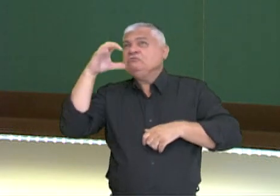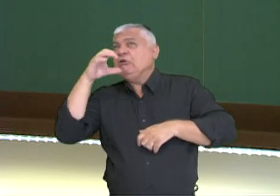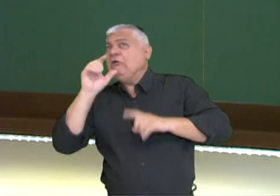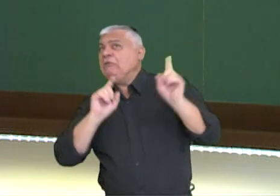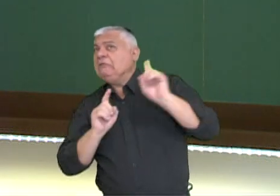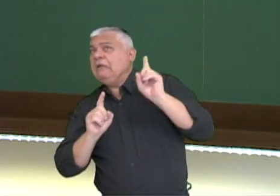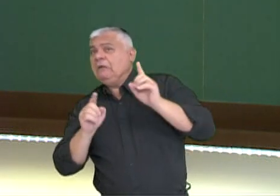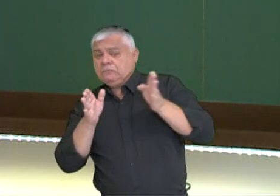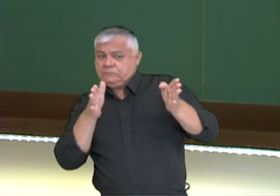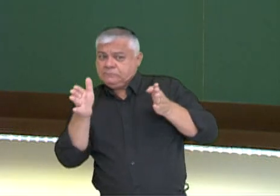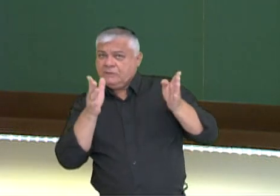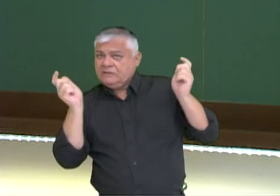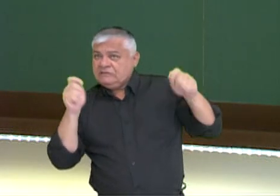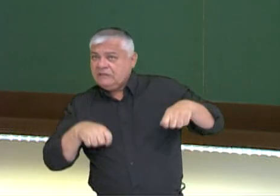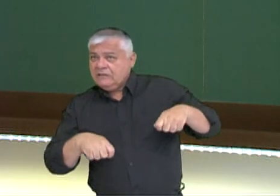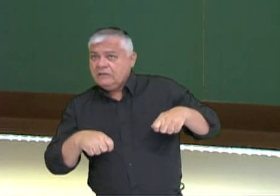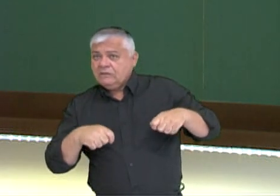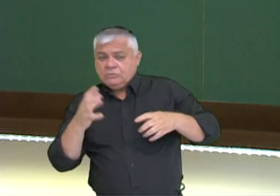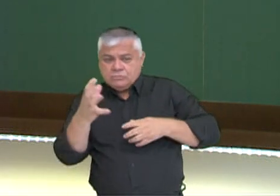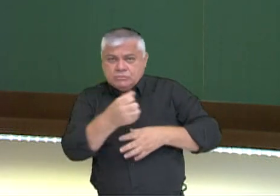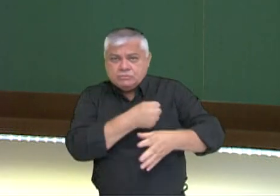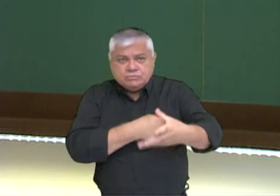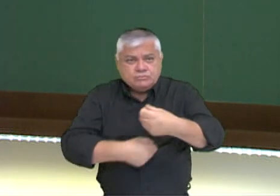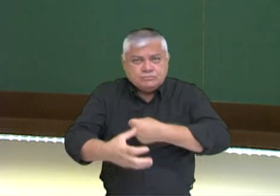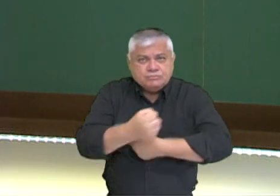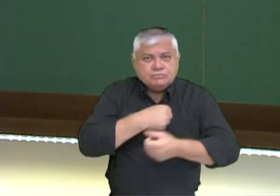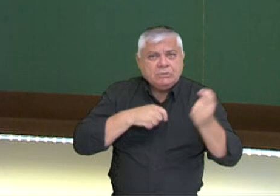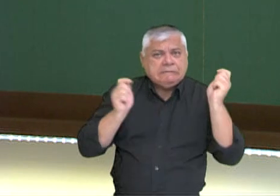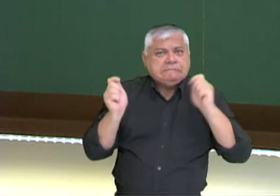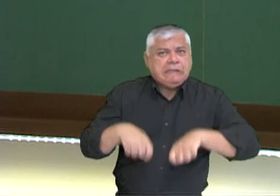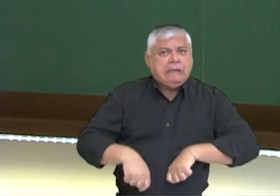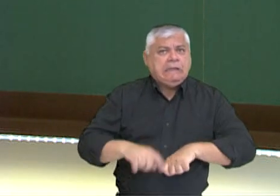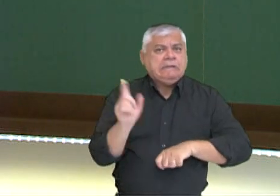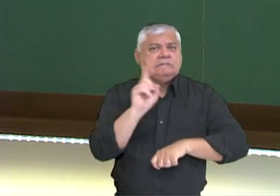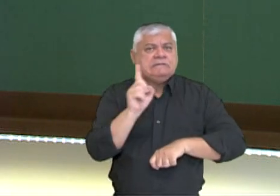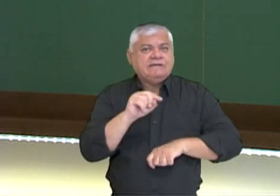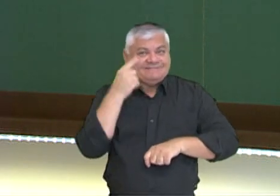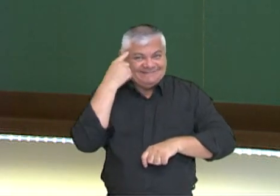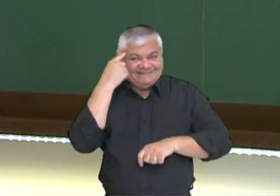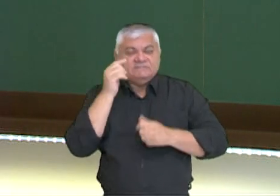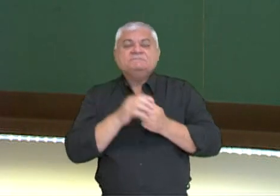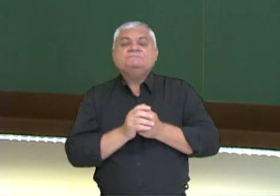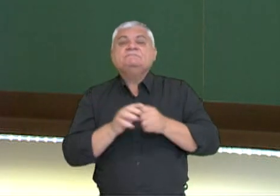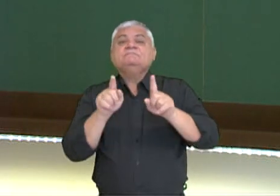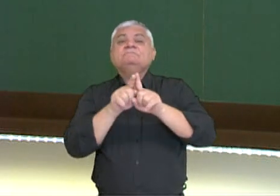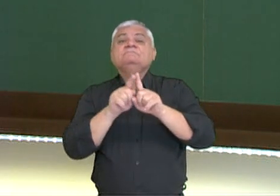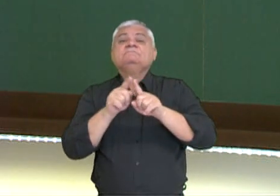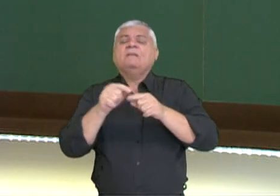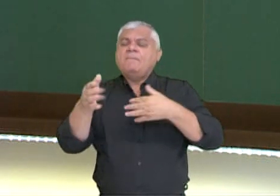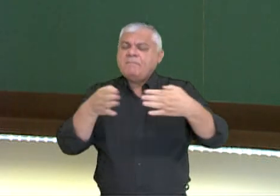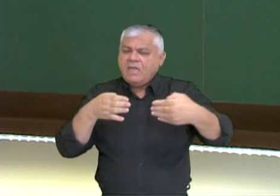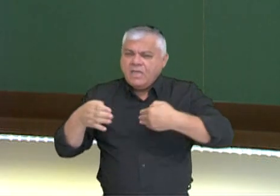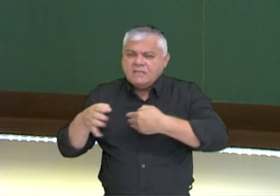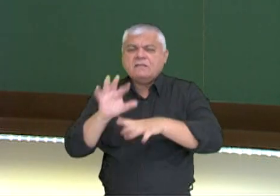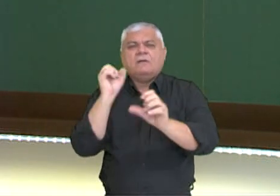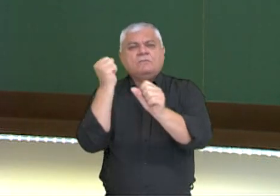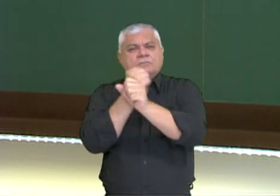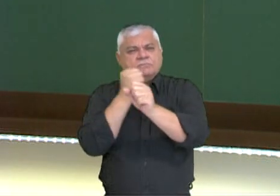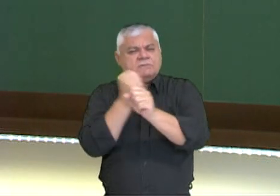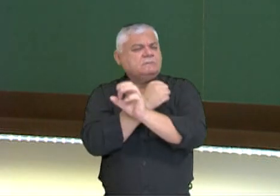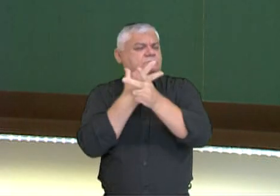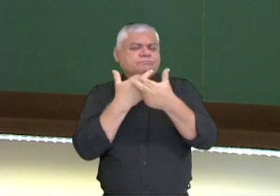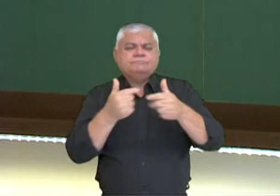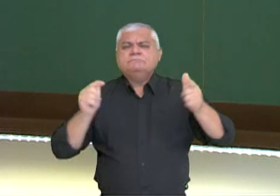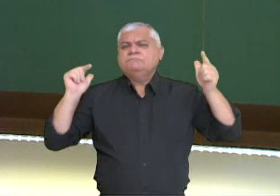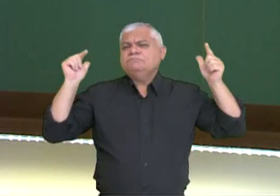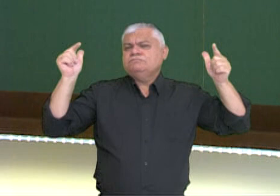naquele período, se é possível colher naquele outro período, certo? Outros exemplos, a pesca, a construção, o lazer